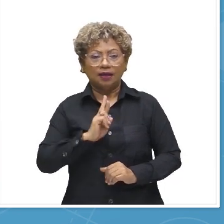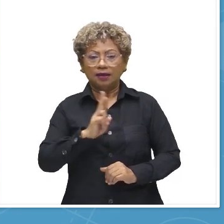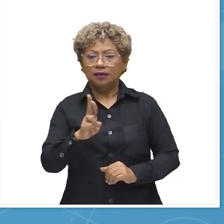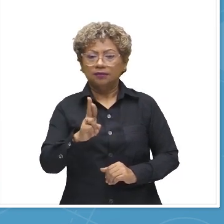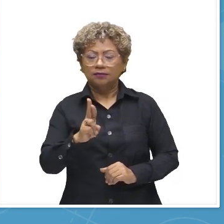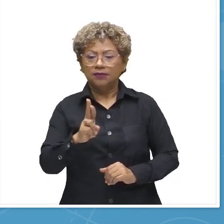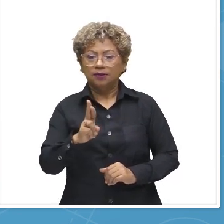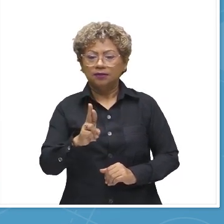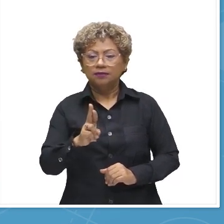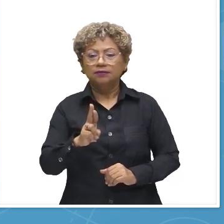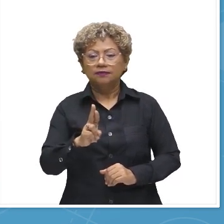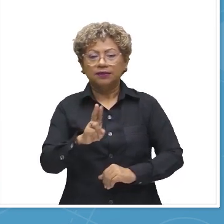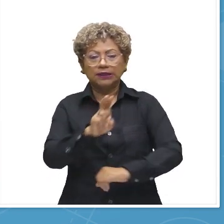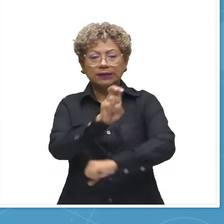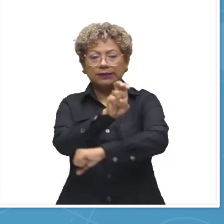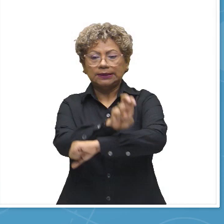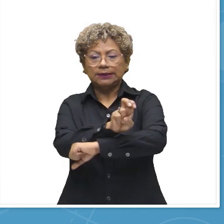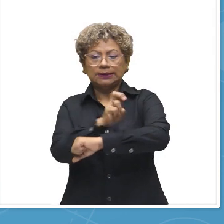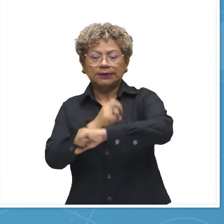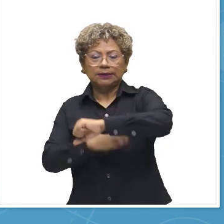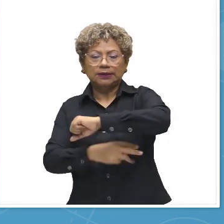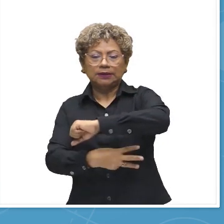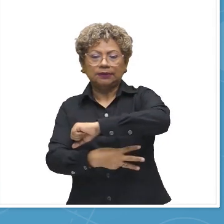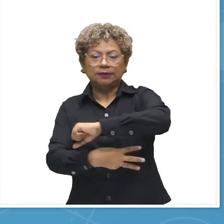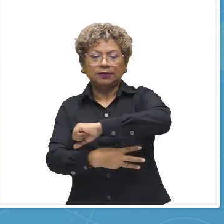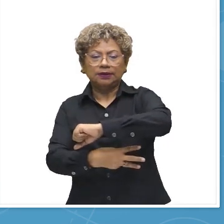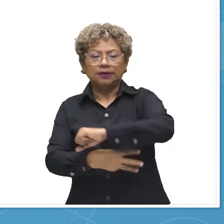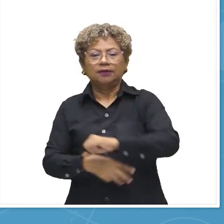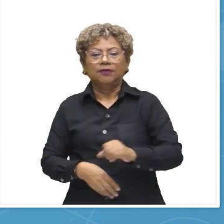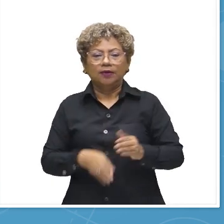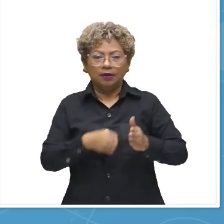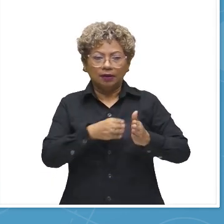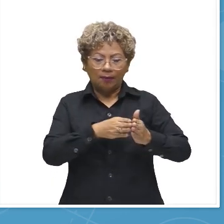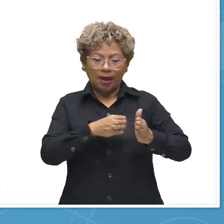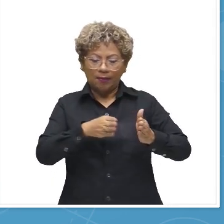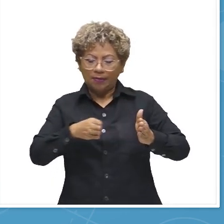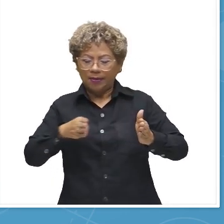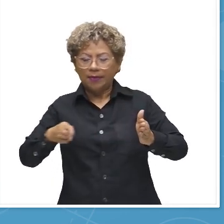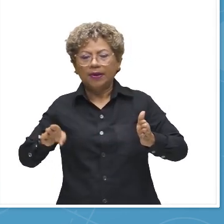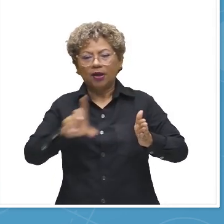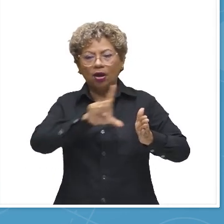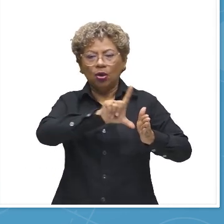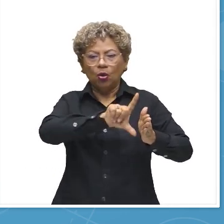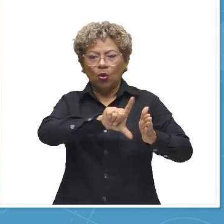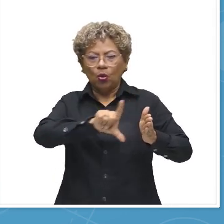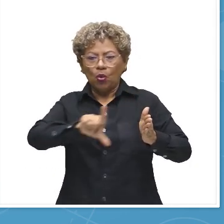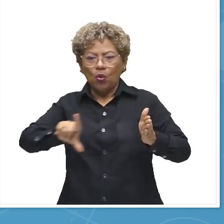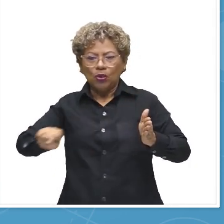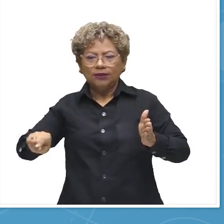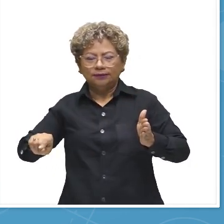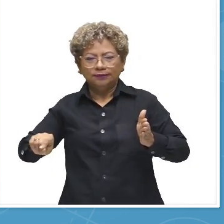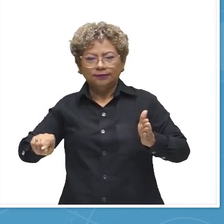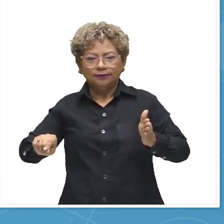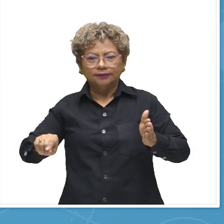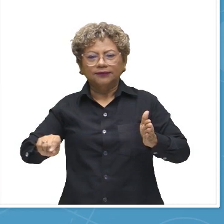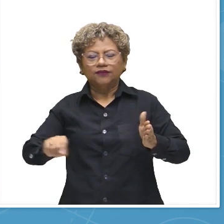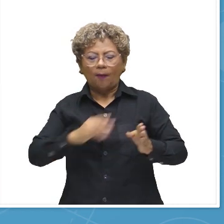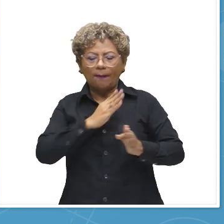5 sobre 12. Ou seja, eu decompus, né, o 36 e o 60 em fatores